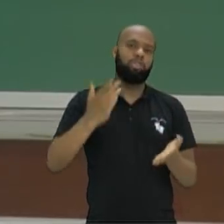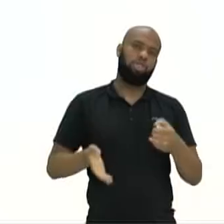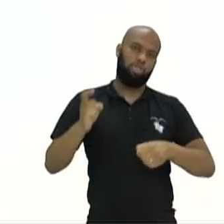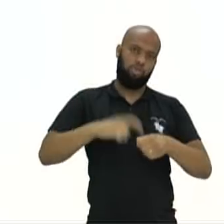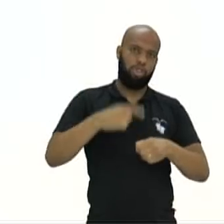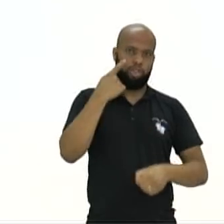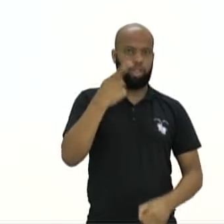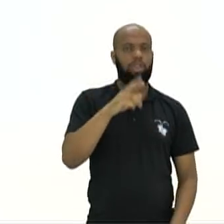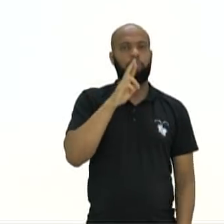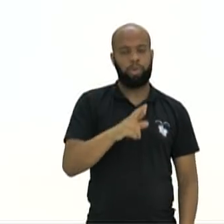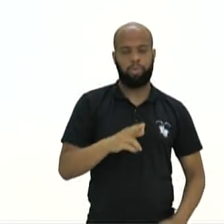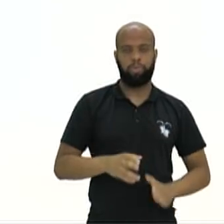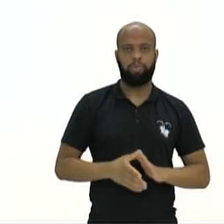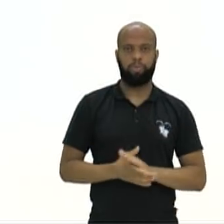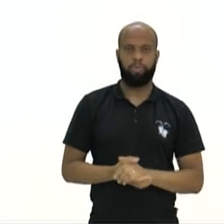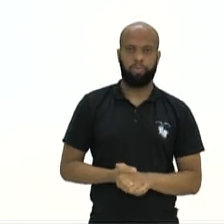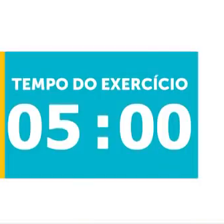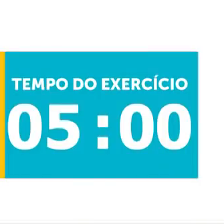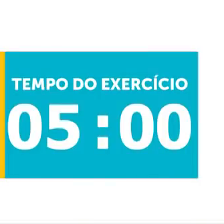nós voltamos, corrigimos junto.